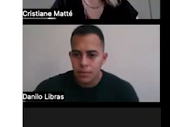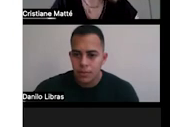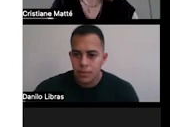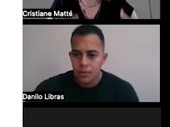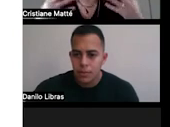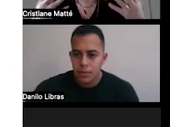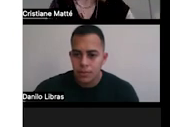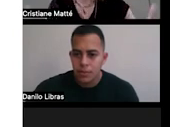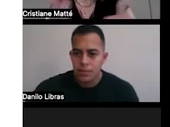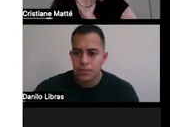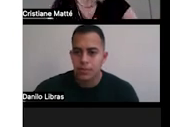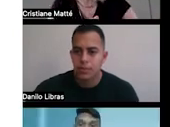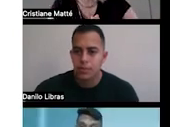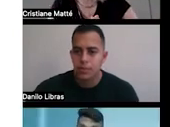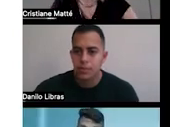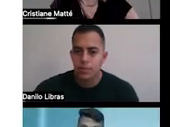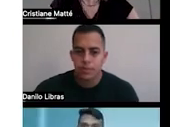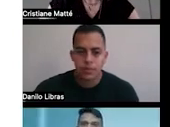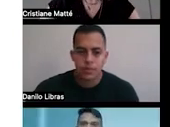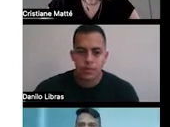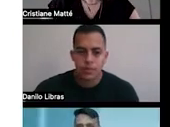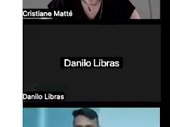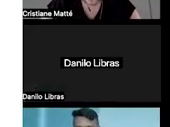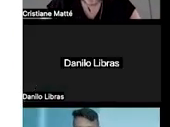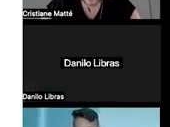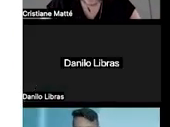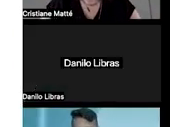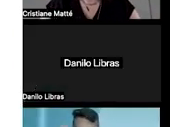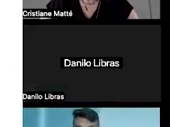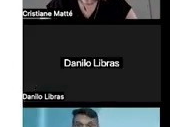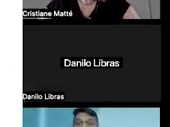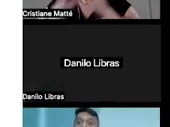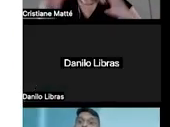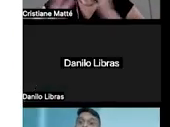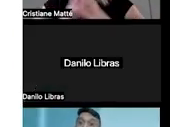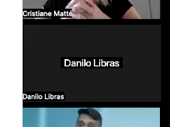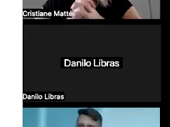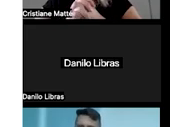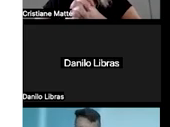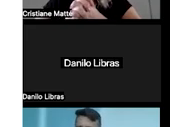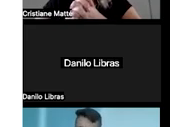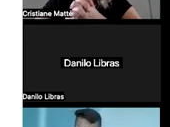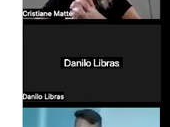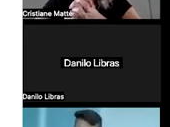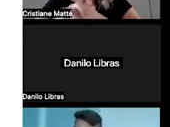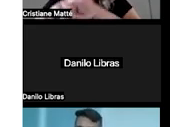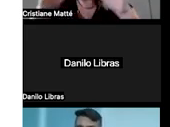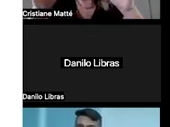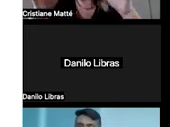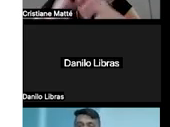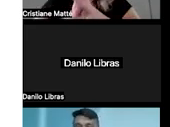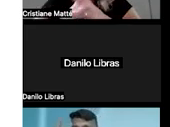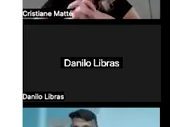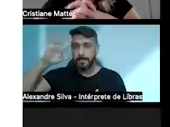desenvolvimento da doença de Alzheimer, e é isso que a gente quer fazer. Então, a gente foi para a literatura, pensando agora de uma forma um pouquinho